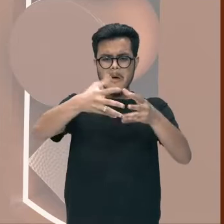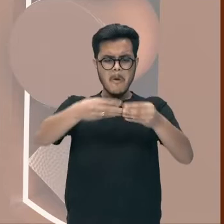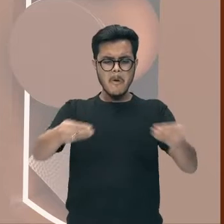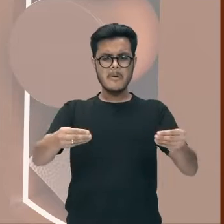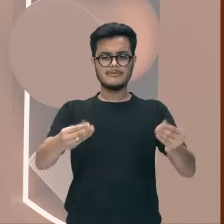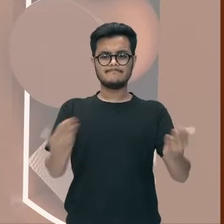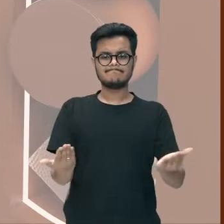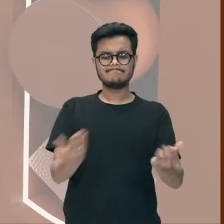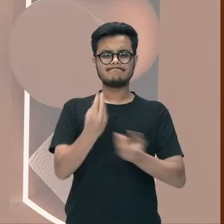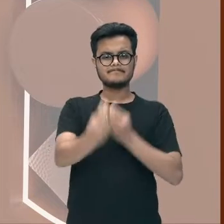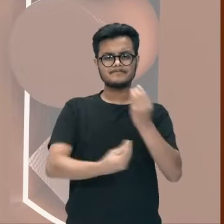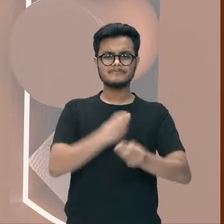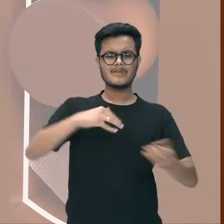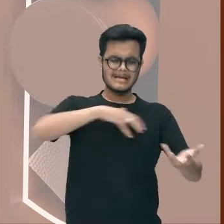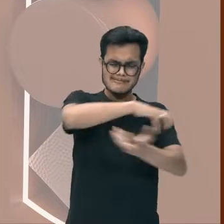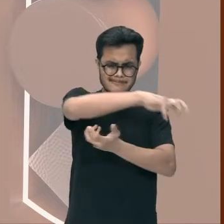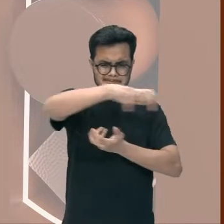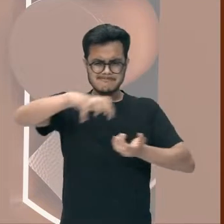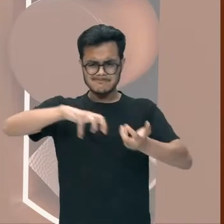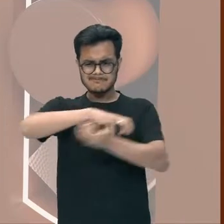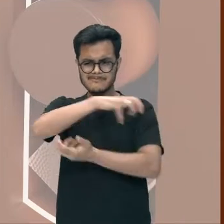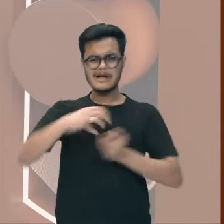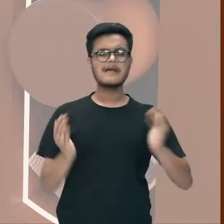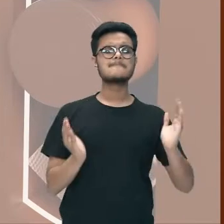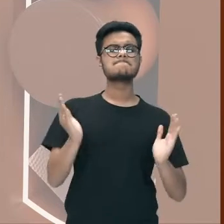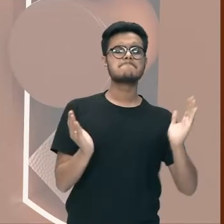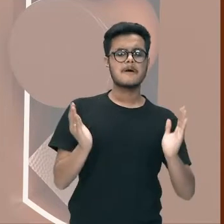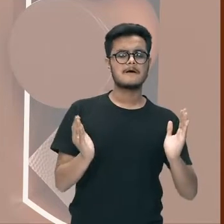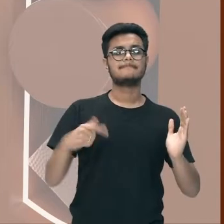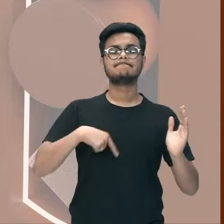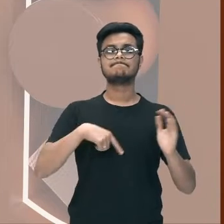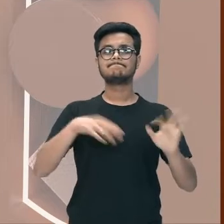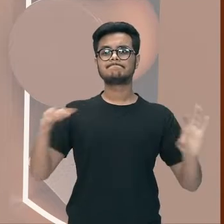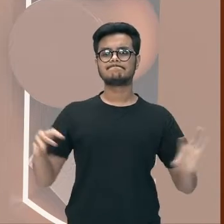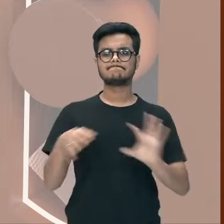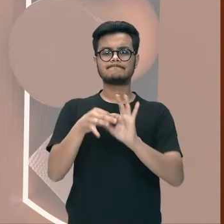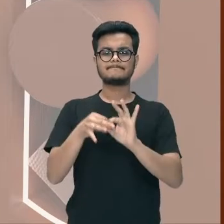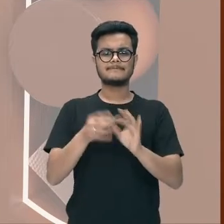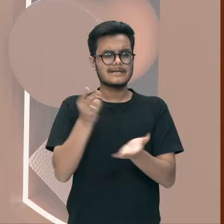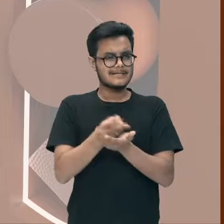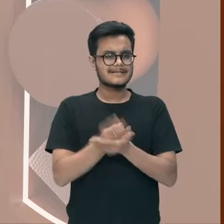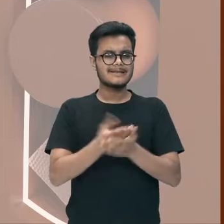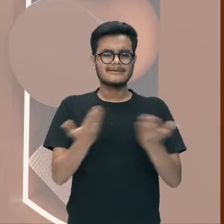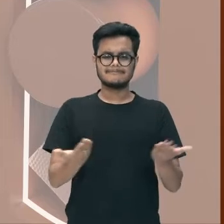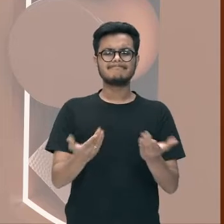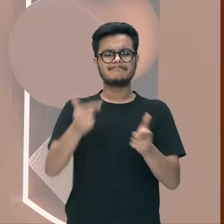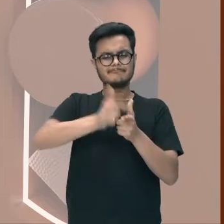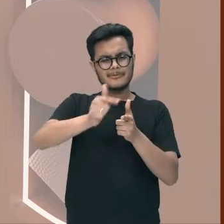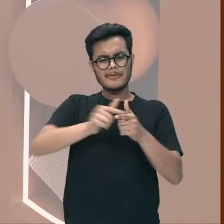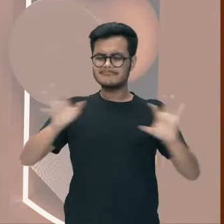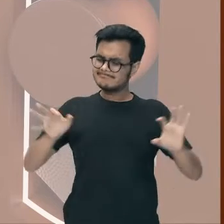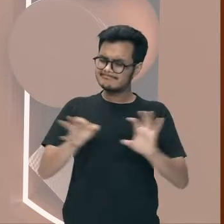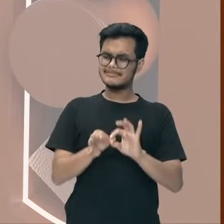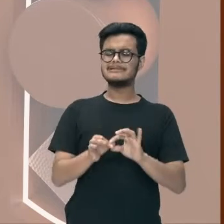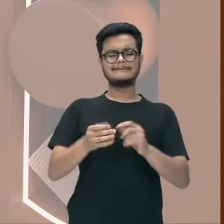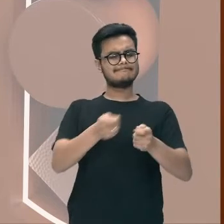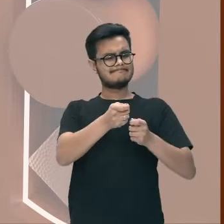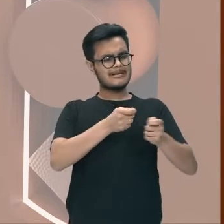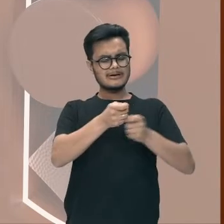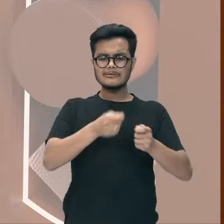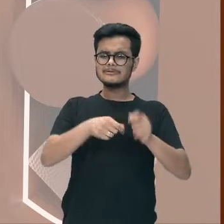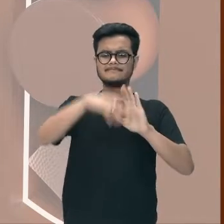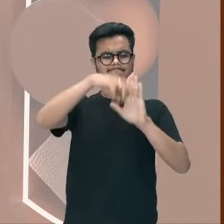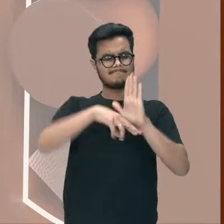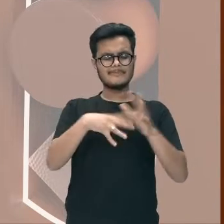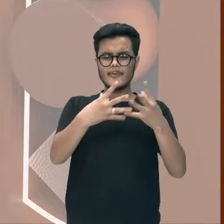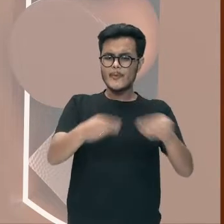vimos que as revoltas foram muitas. E aí eles conseguiram se unir. É sempre assim, né? Vamos se unir para resolver o